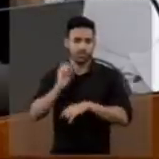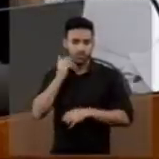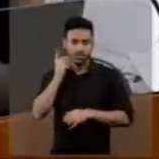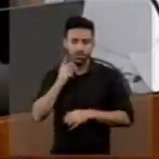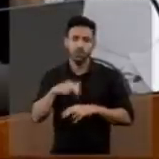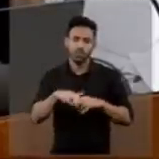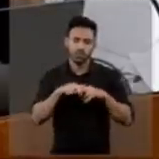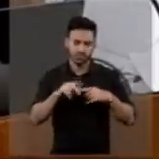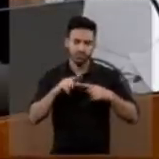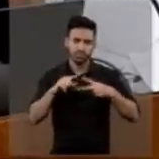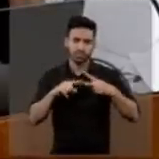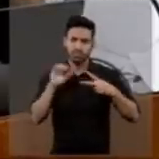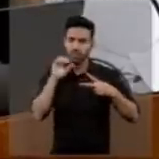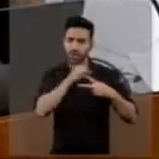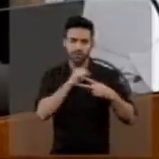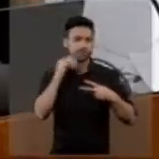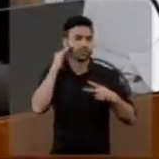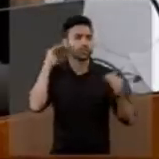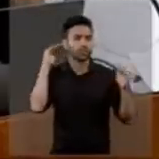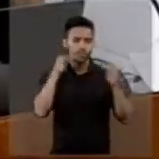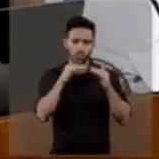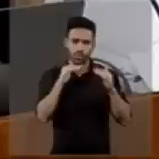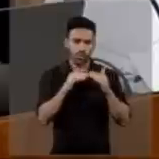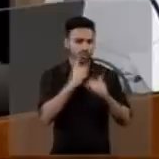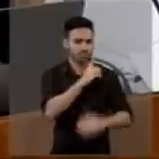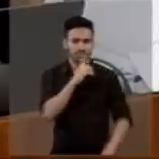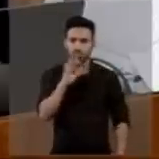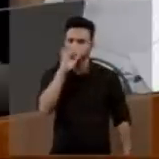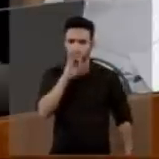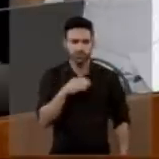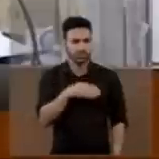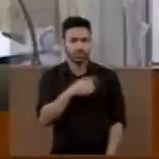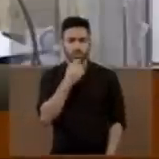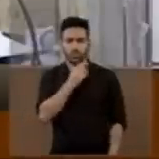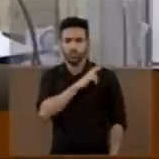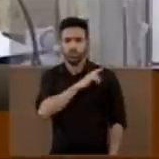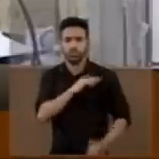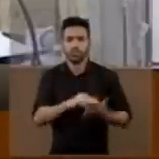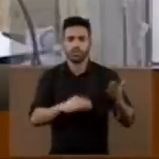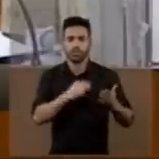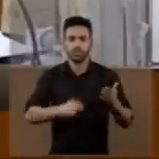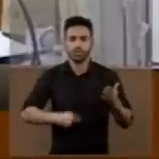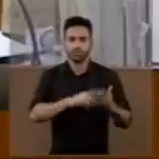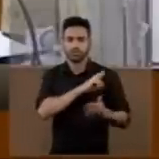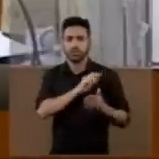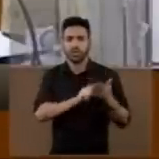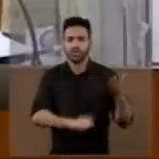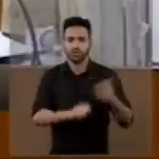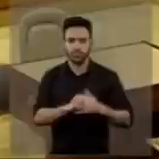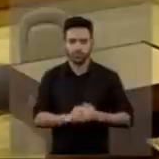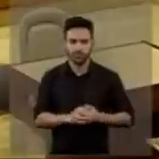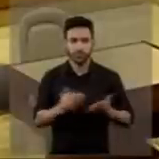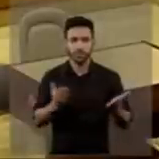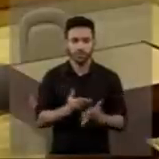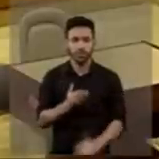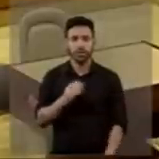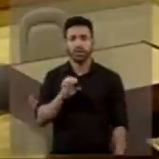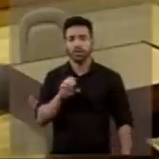rápidas considerações, acompanho integralmente o ministro relator. Agradeço a Vossa Excelência, ministro Edson